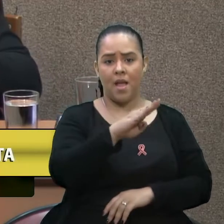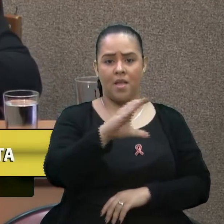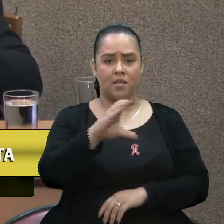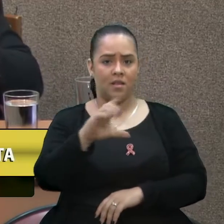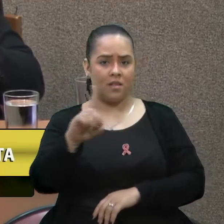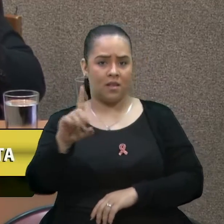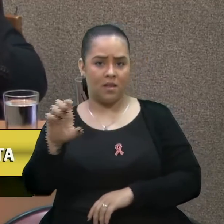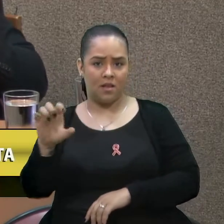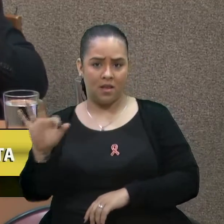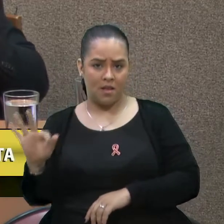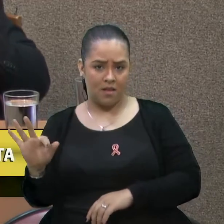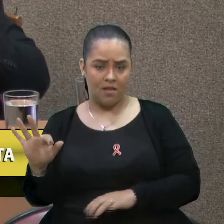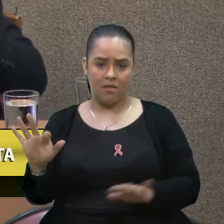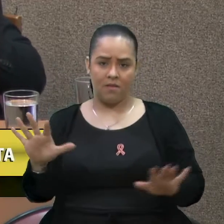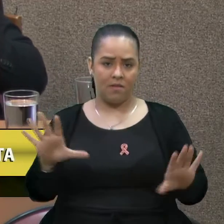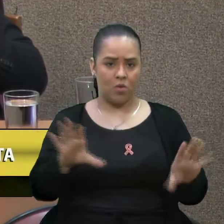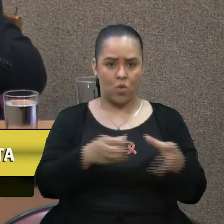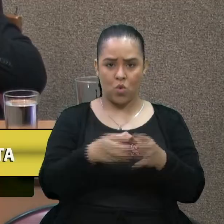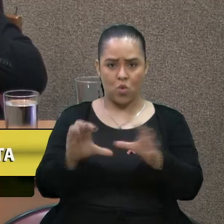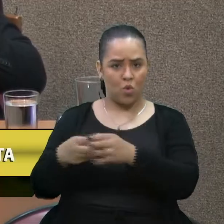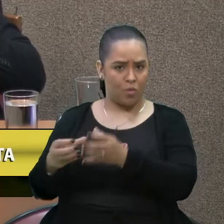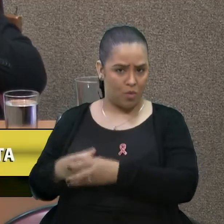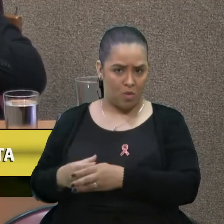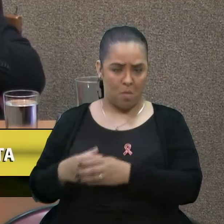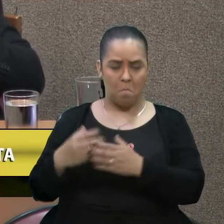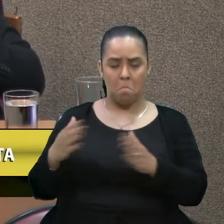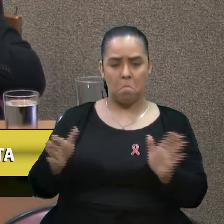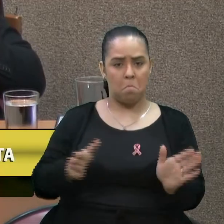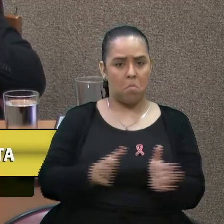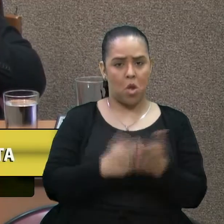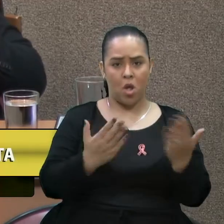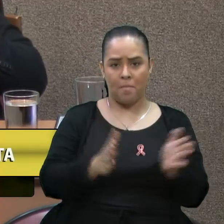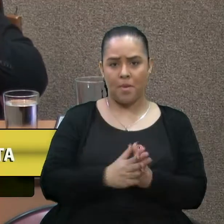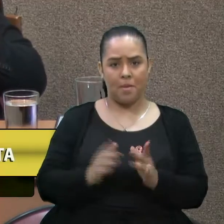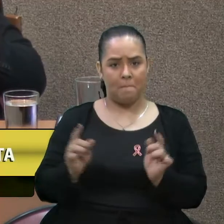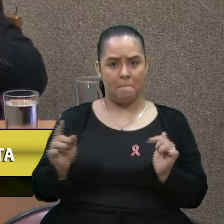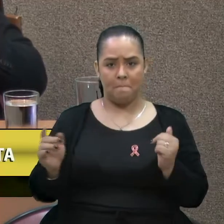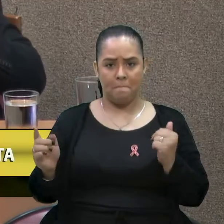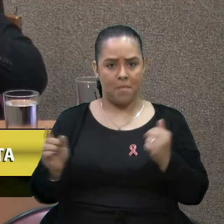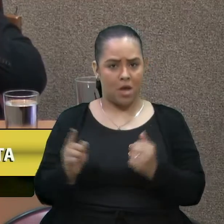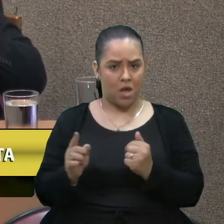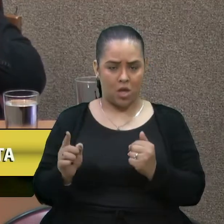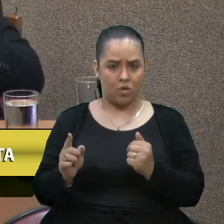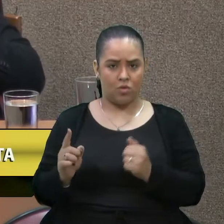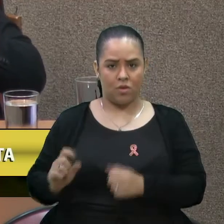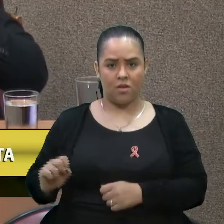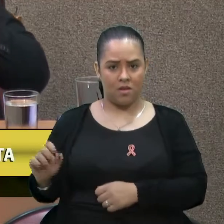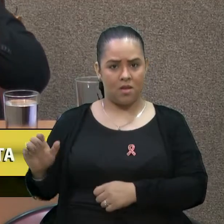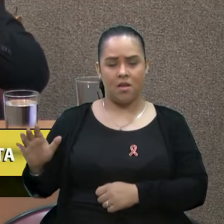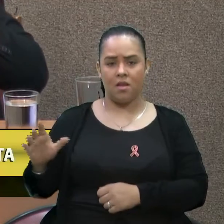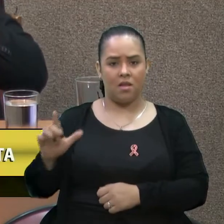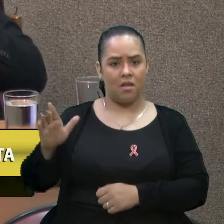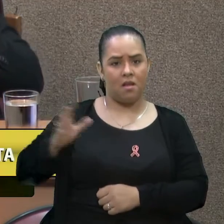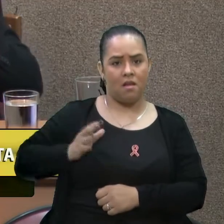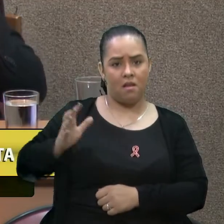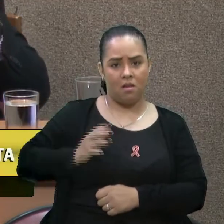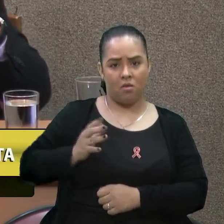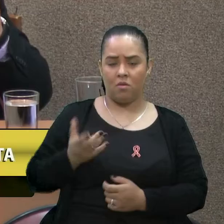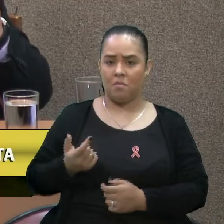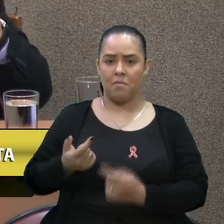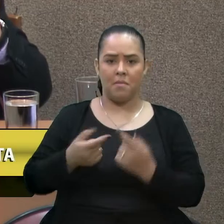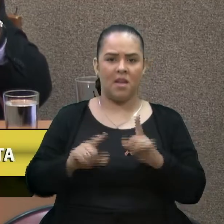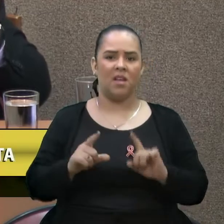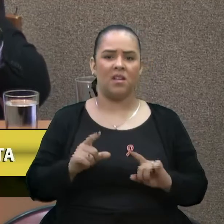não é pobre, médio e rico. Todo mundo joga o lixo. Todo mundo não separa. Ah, mas eu separo. Bom, então tu